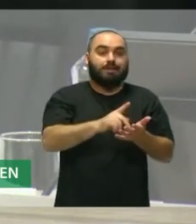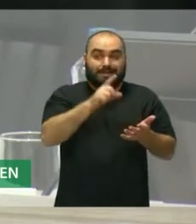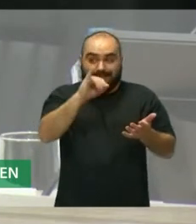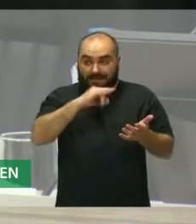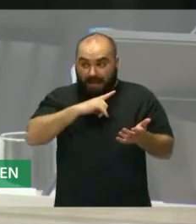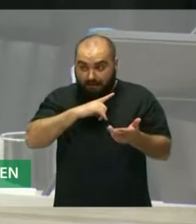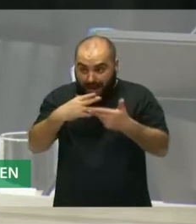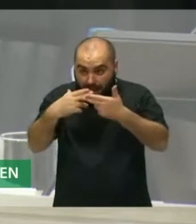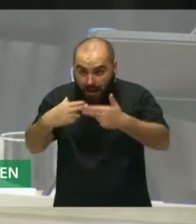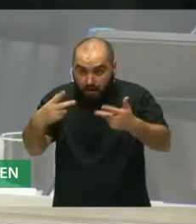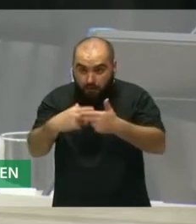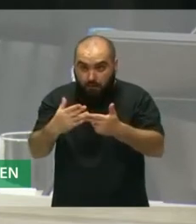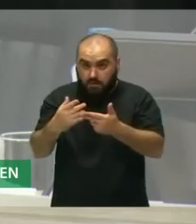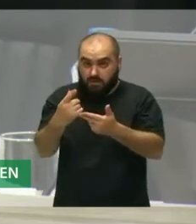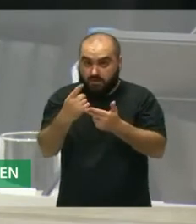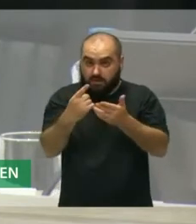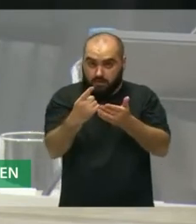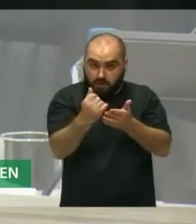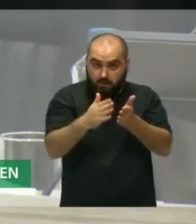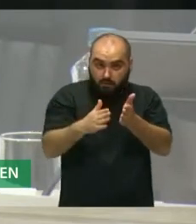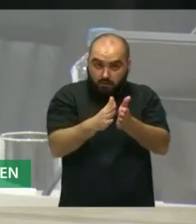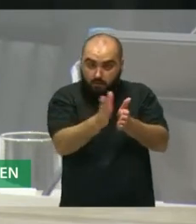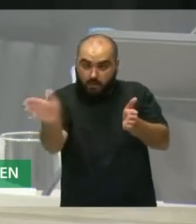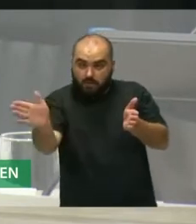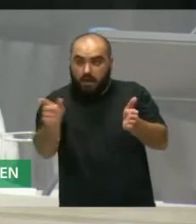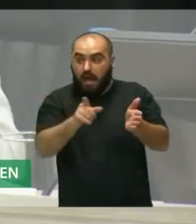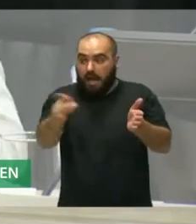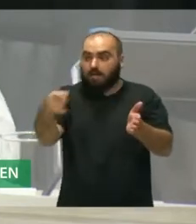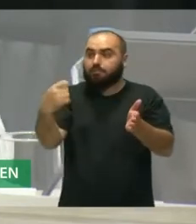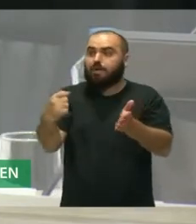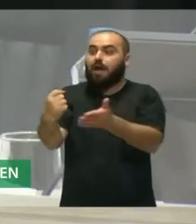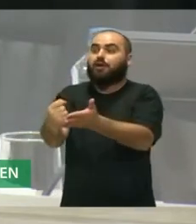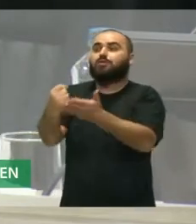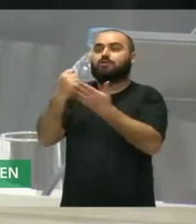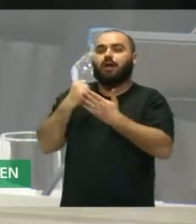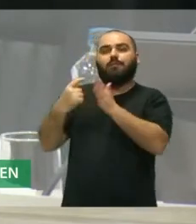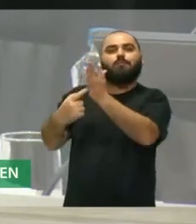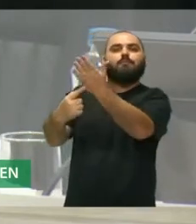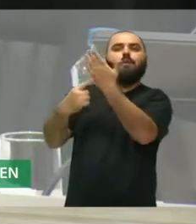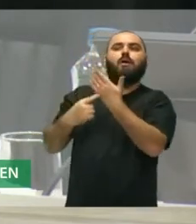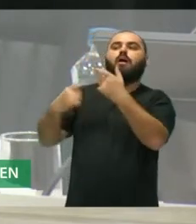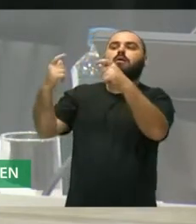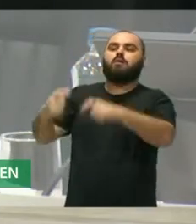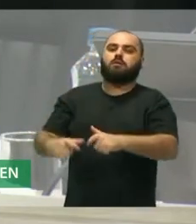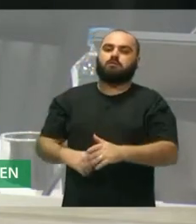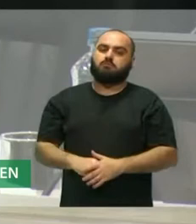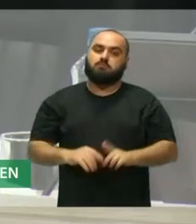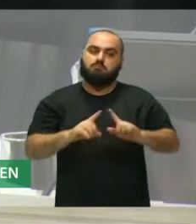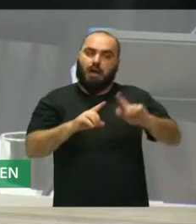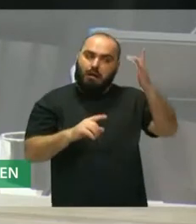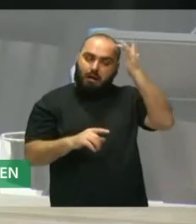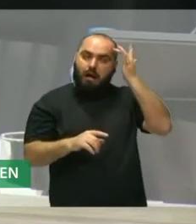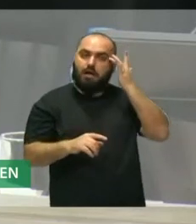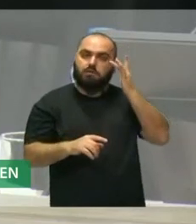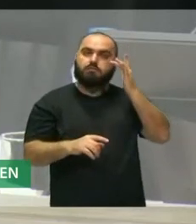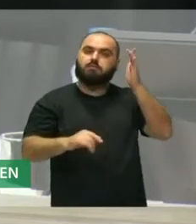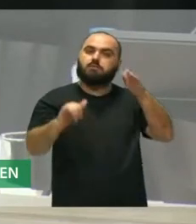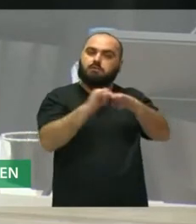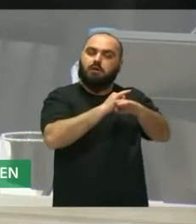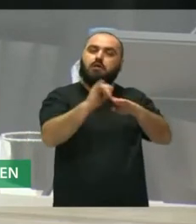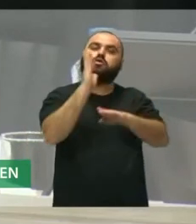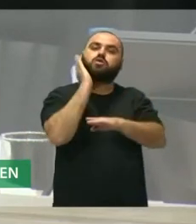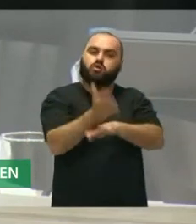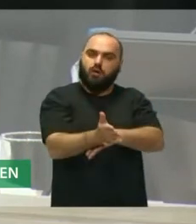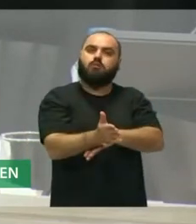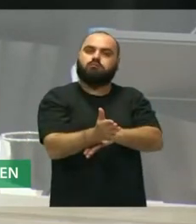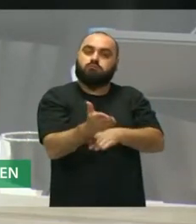houve algum desvio de fato, que eles nos ajudem e nos apontem, né? Mas eu acredito que as medidas já foram tomadas e